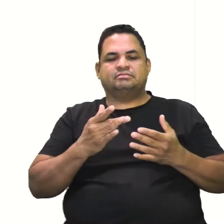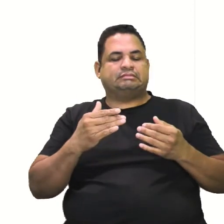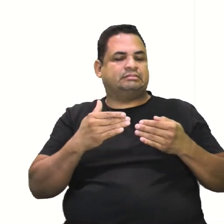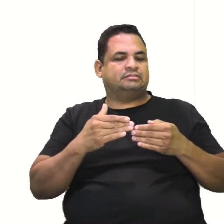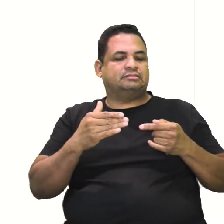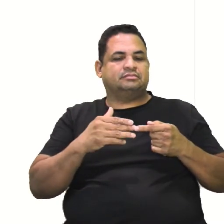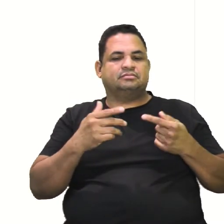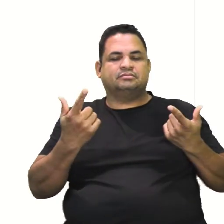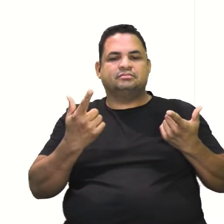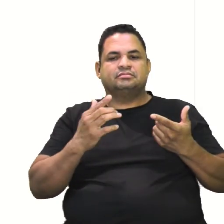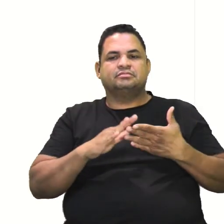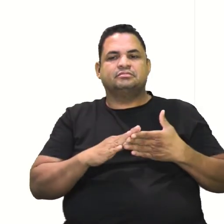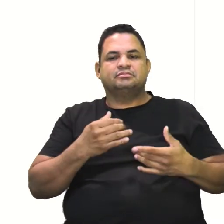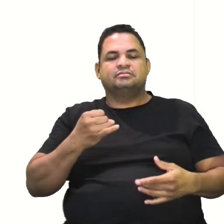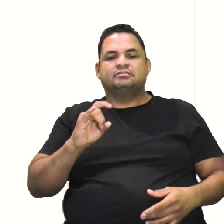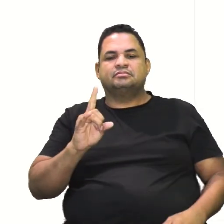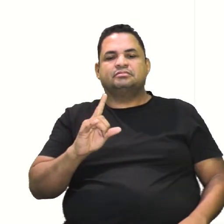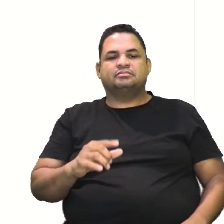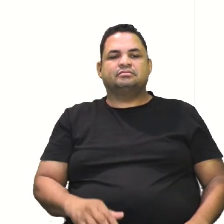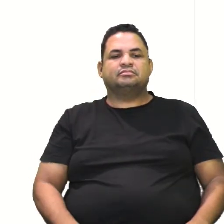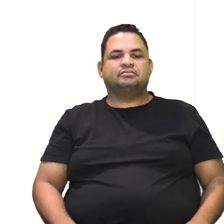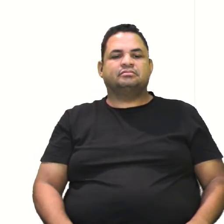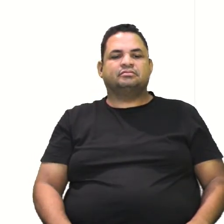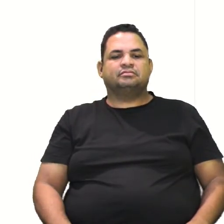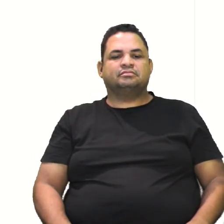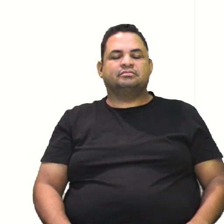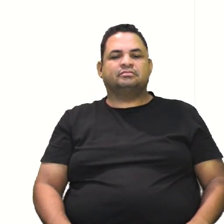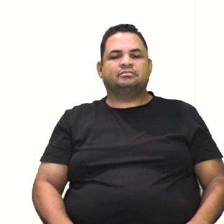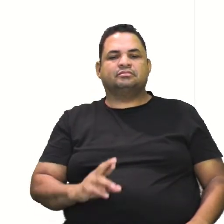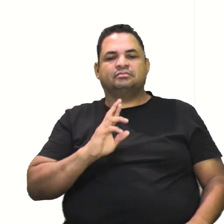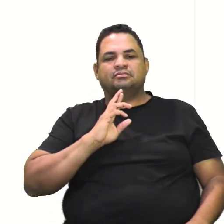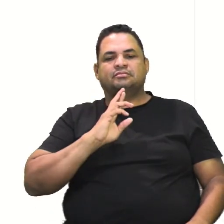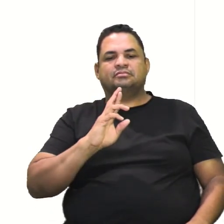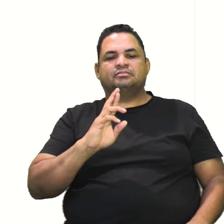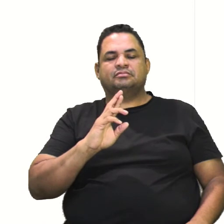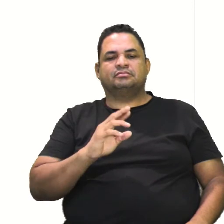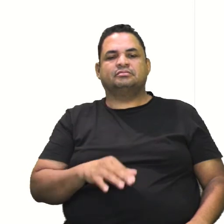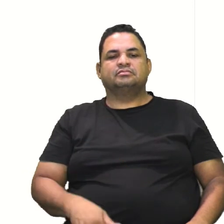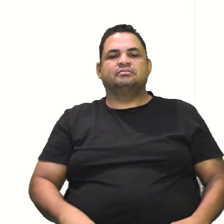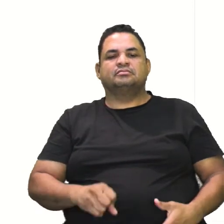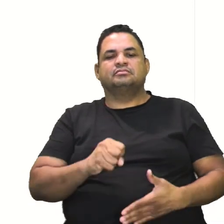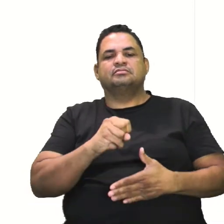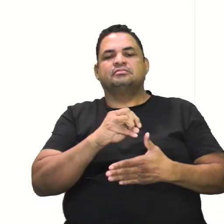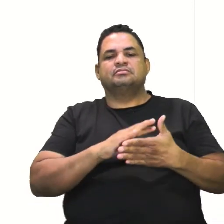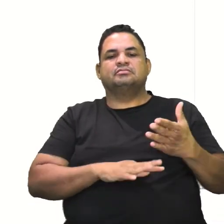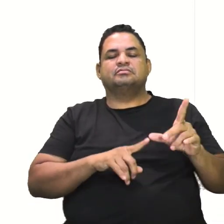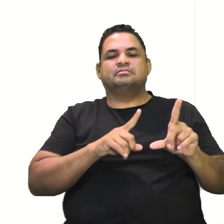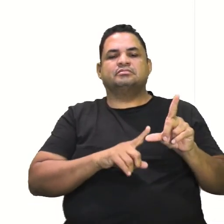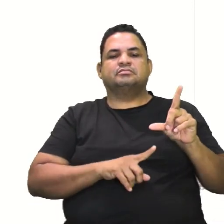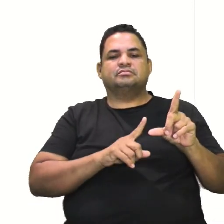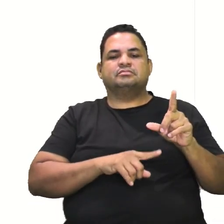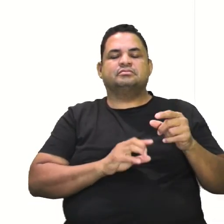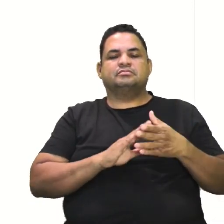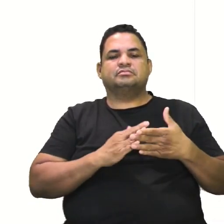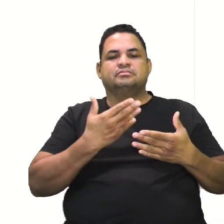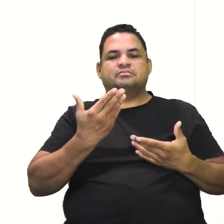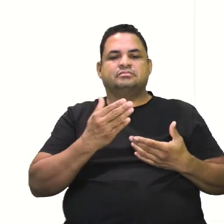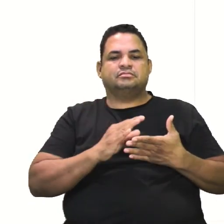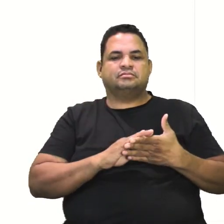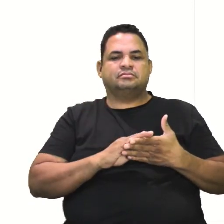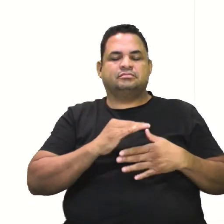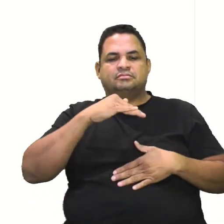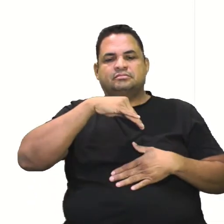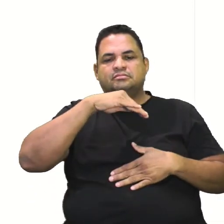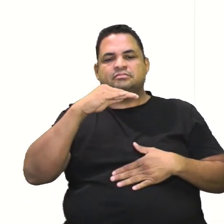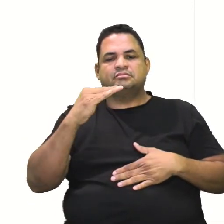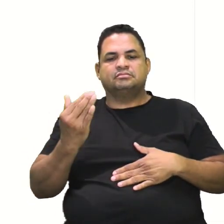não toca em mim. Se não toca em mim, nós temos como resposta, com certeza, a alternativa E, porque a nossa parábola aqui do